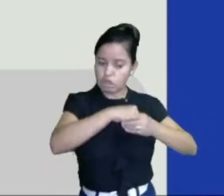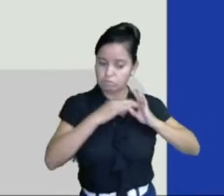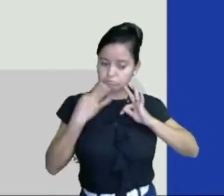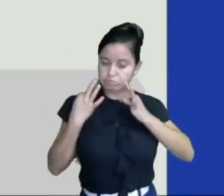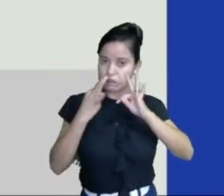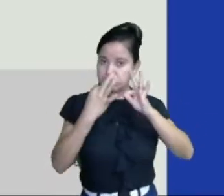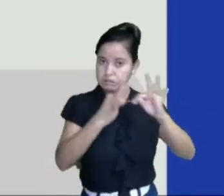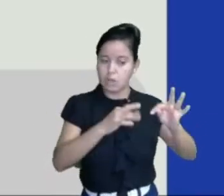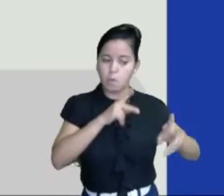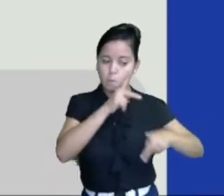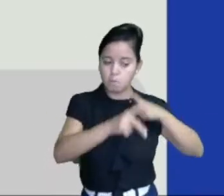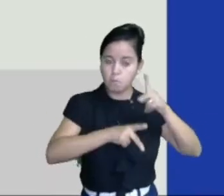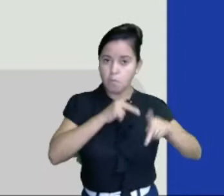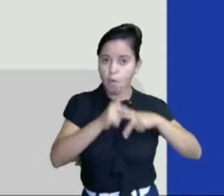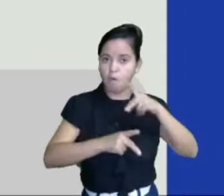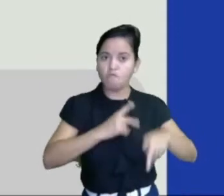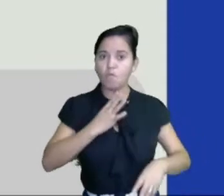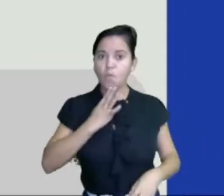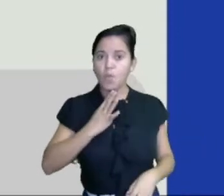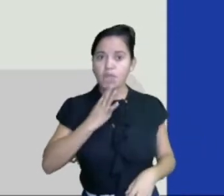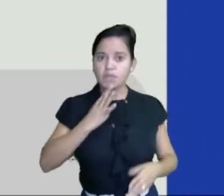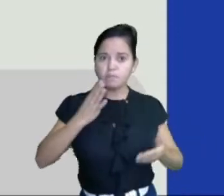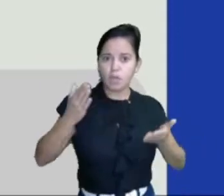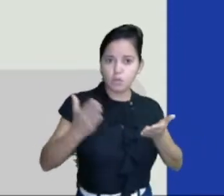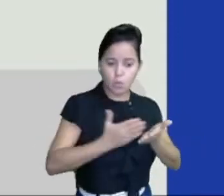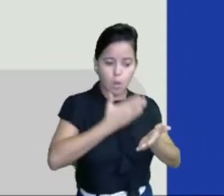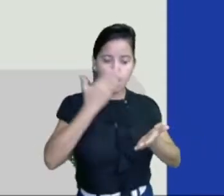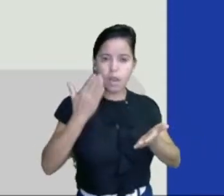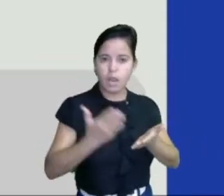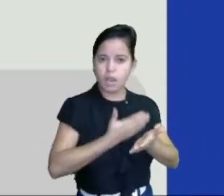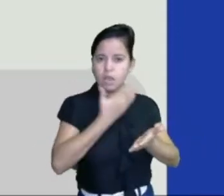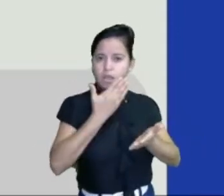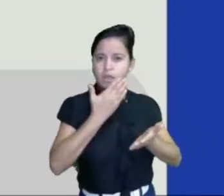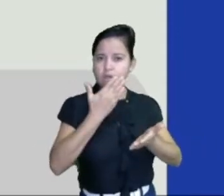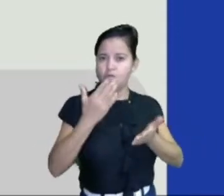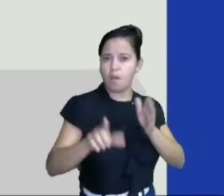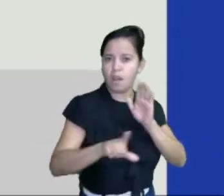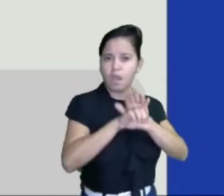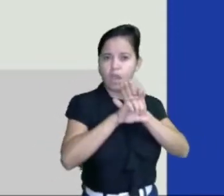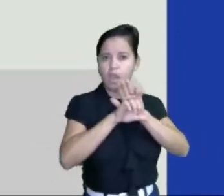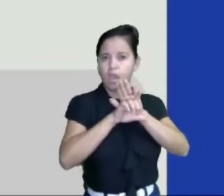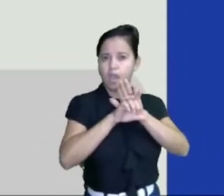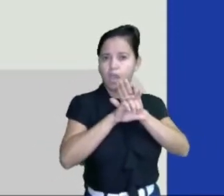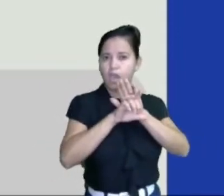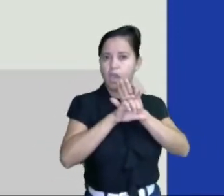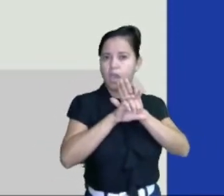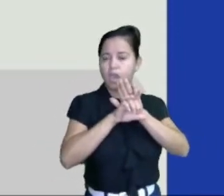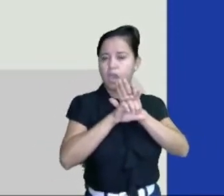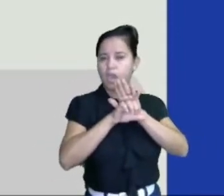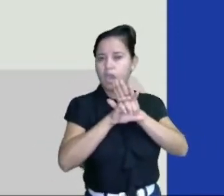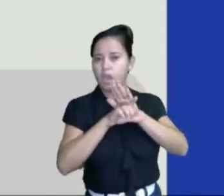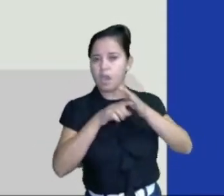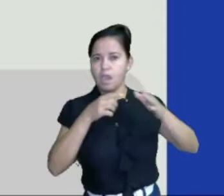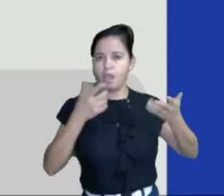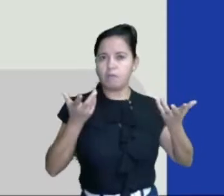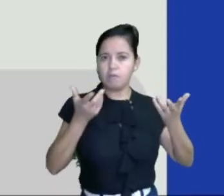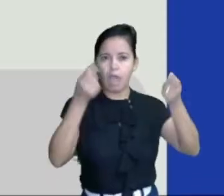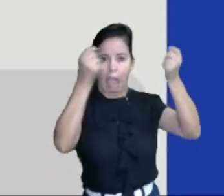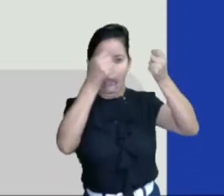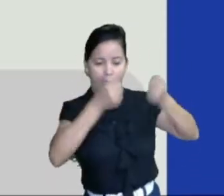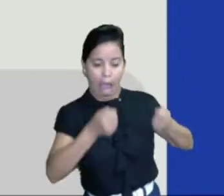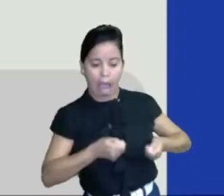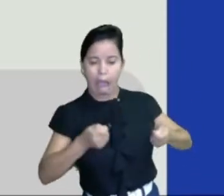tradições, conhecimentos, livros, leis, arquitetura,